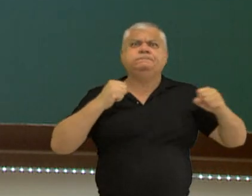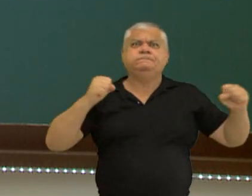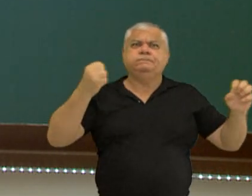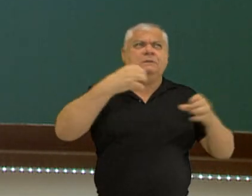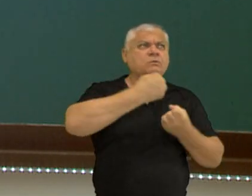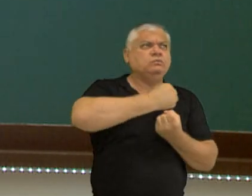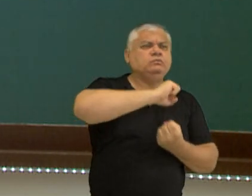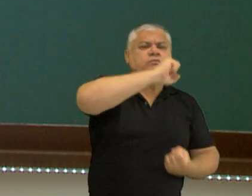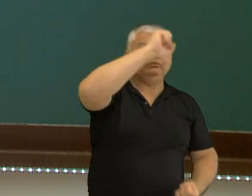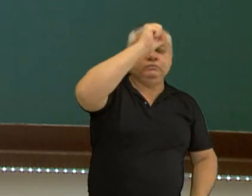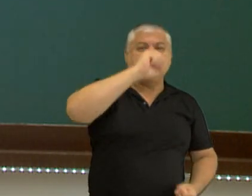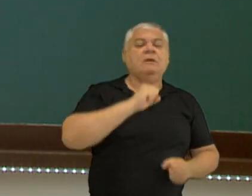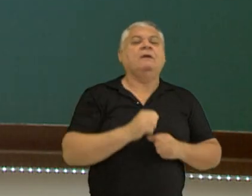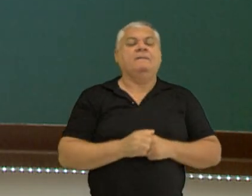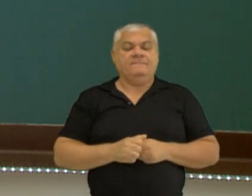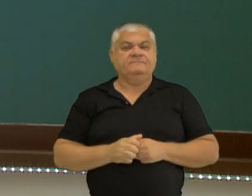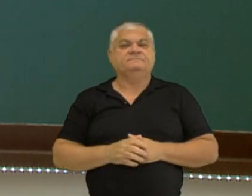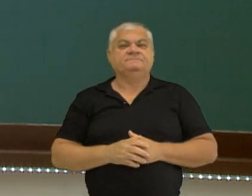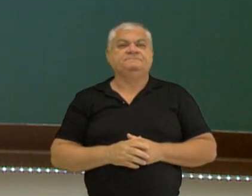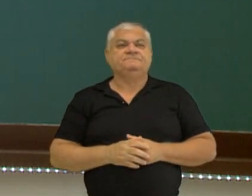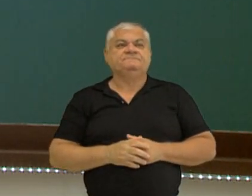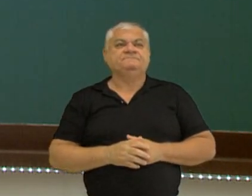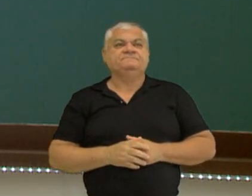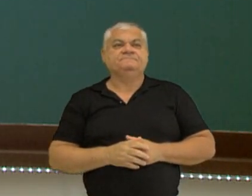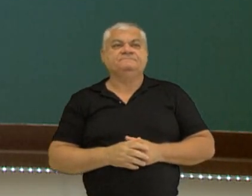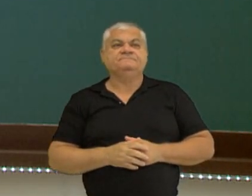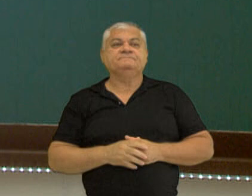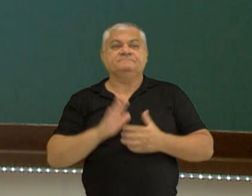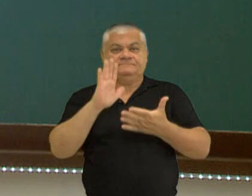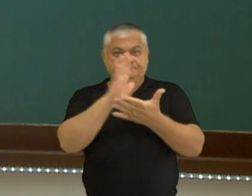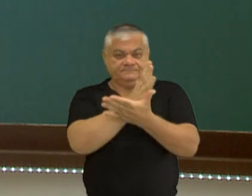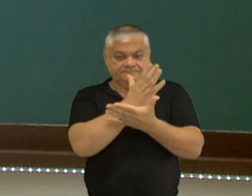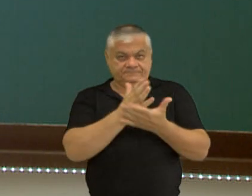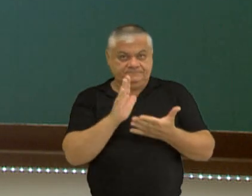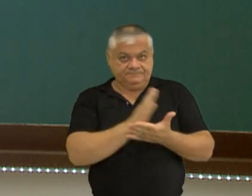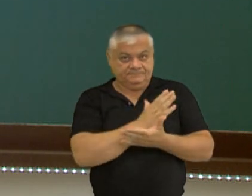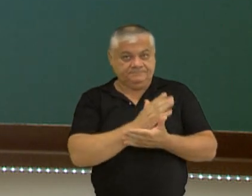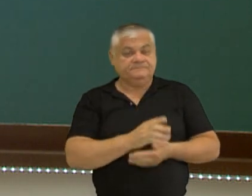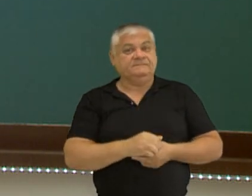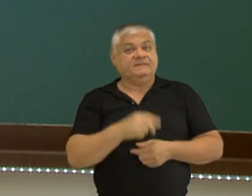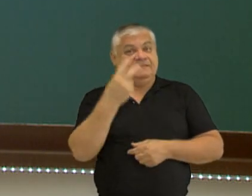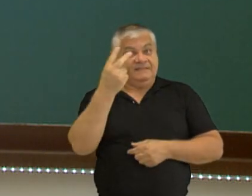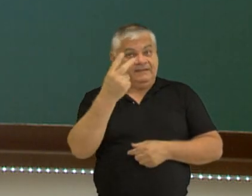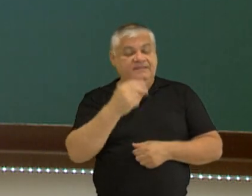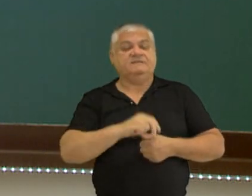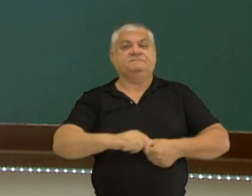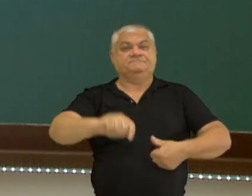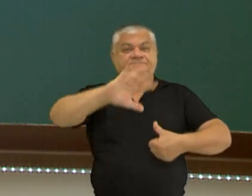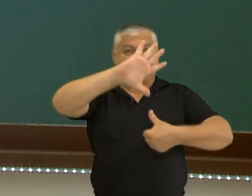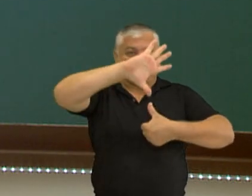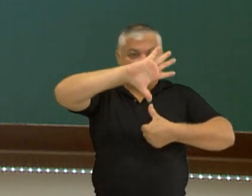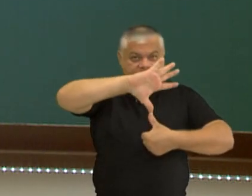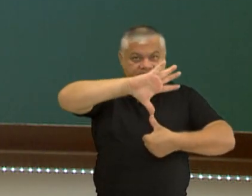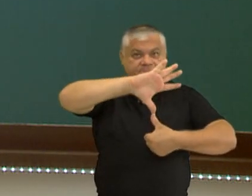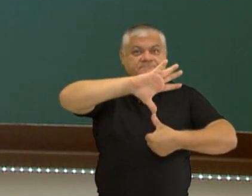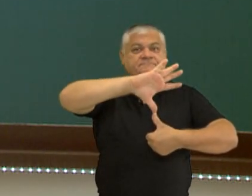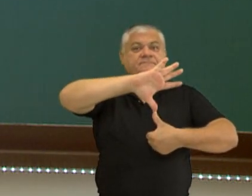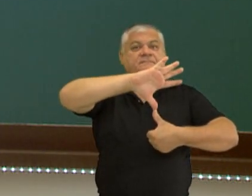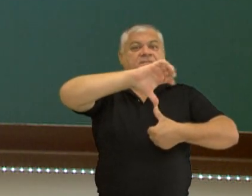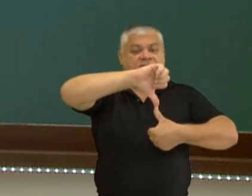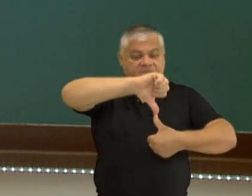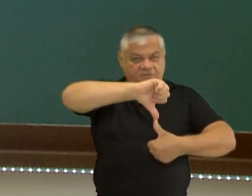são grandes, né? Mas ele é um dos maiores. Está dividido ali em 3 partes, como nós falamos, na porção